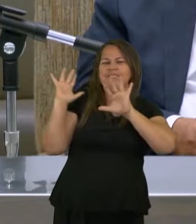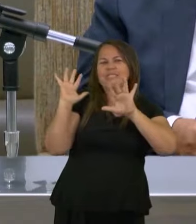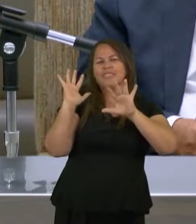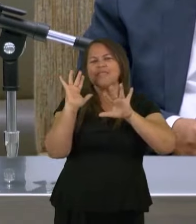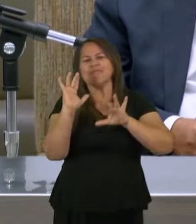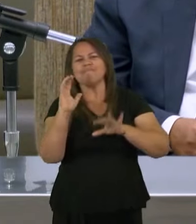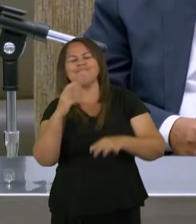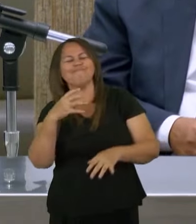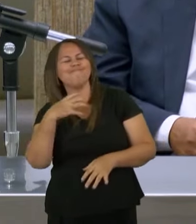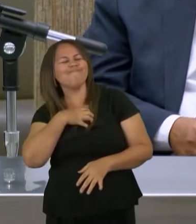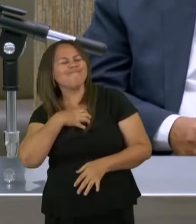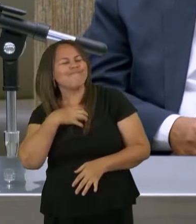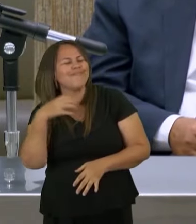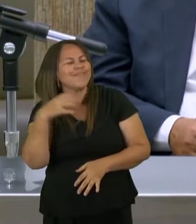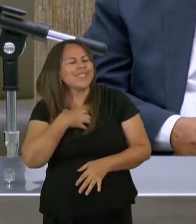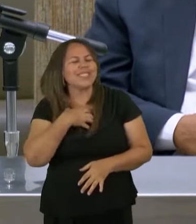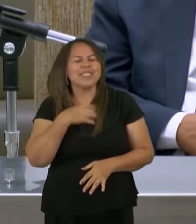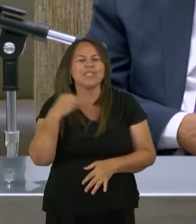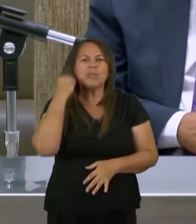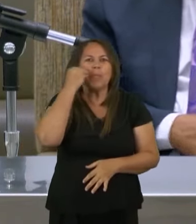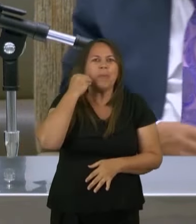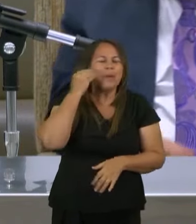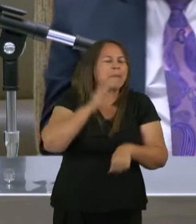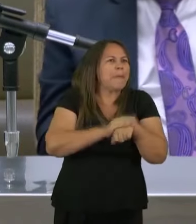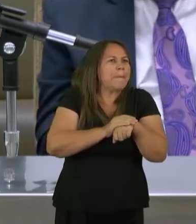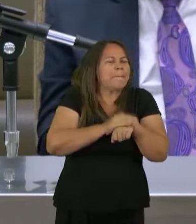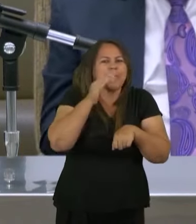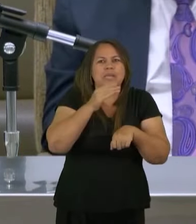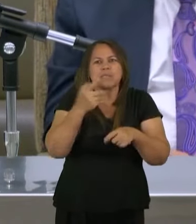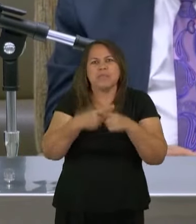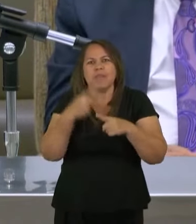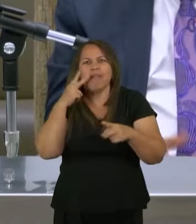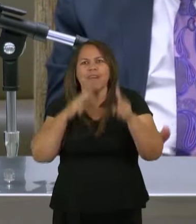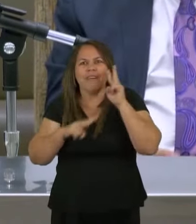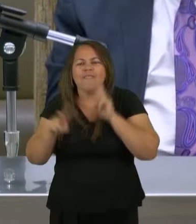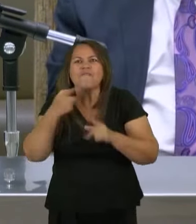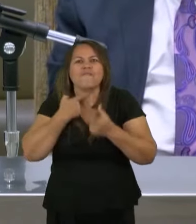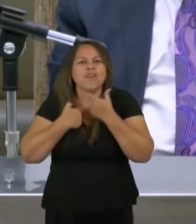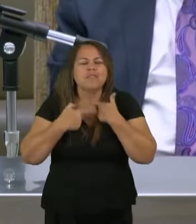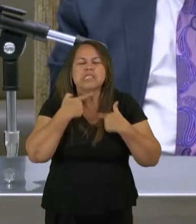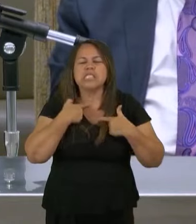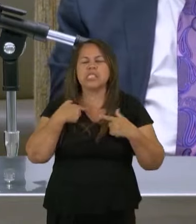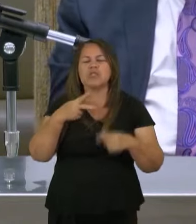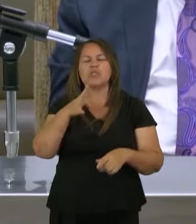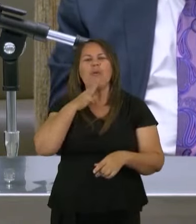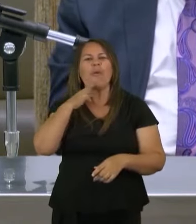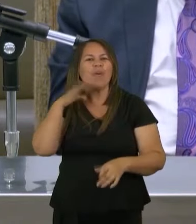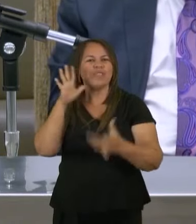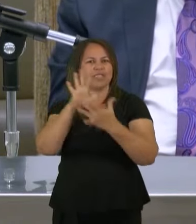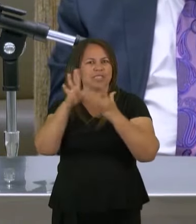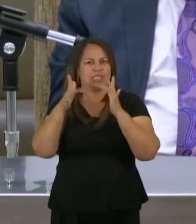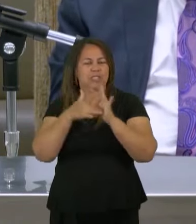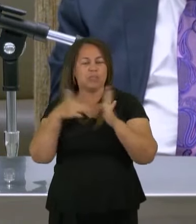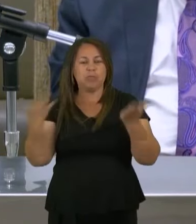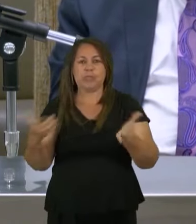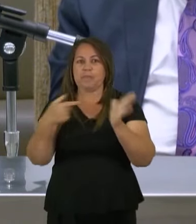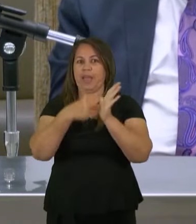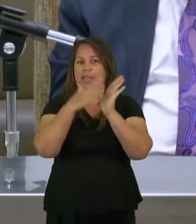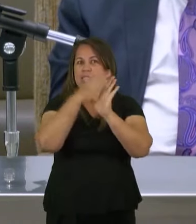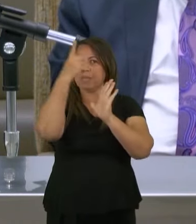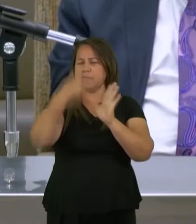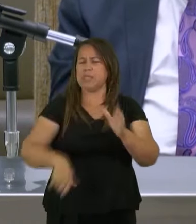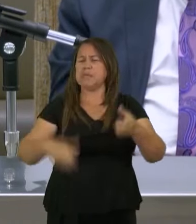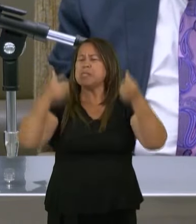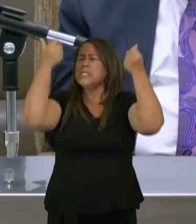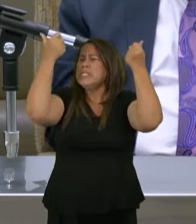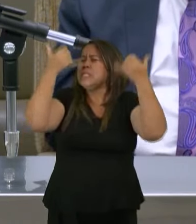de experimentar algo mais através de Jesus. A Bíblia vai mostrar de que no meio dessa multidão se